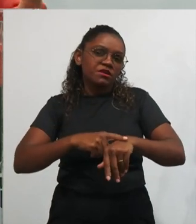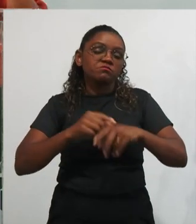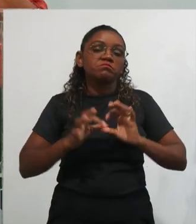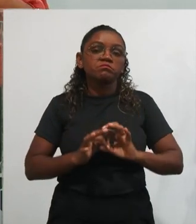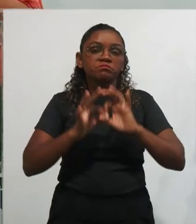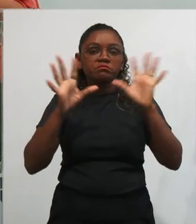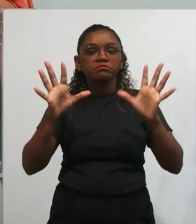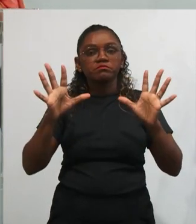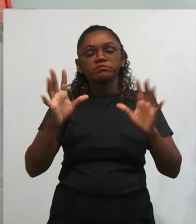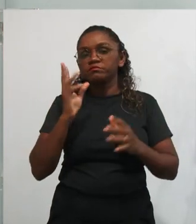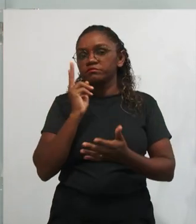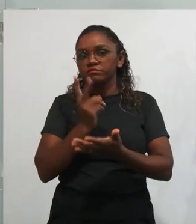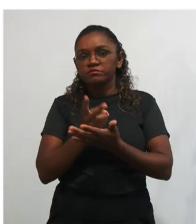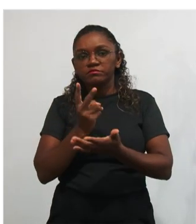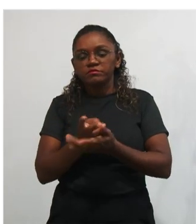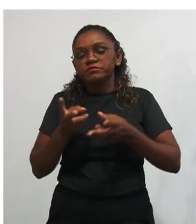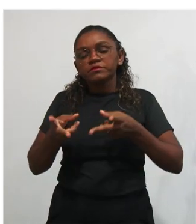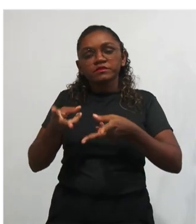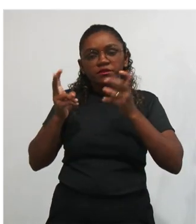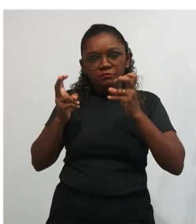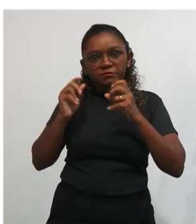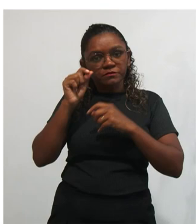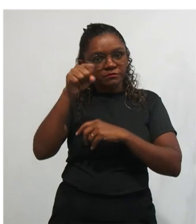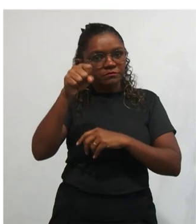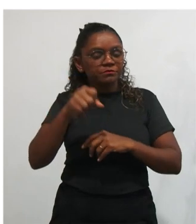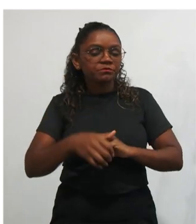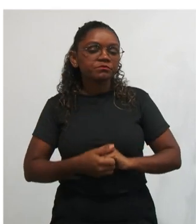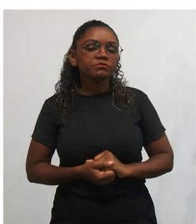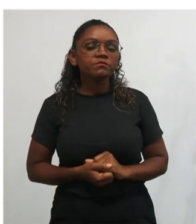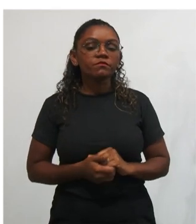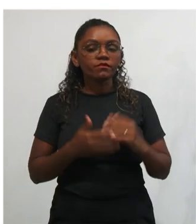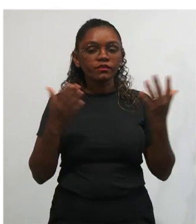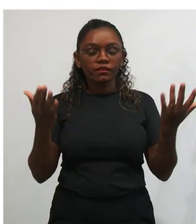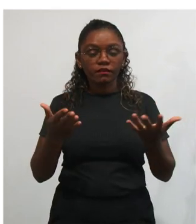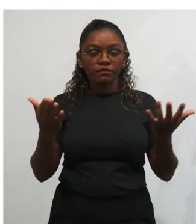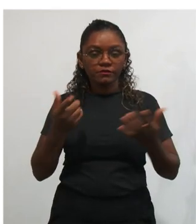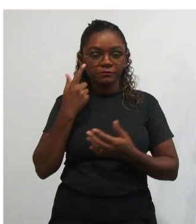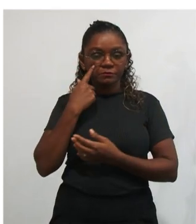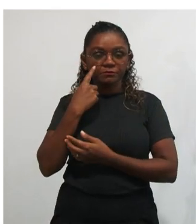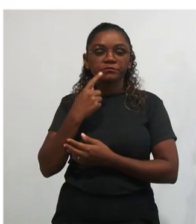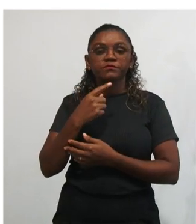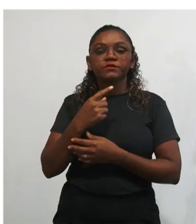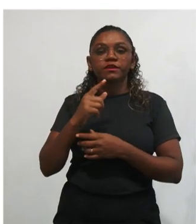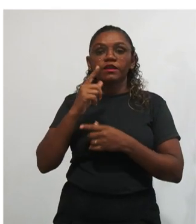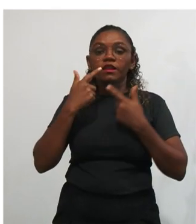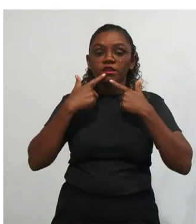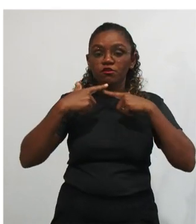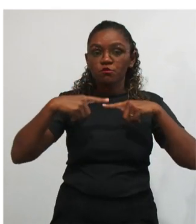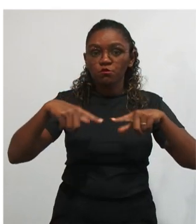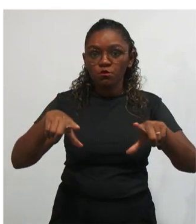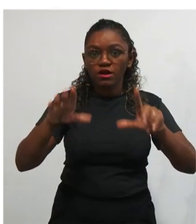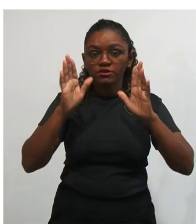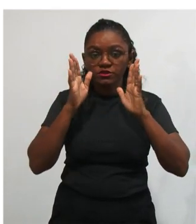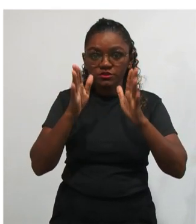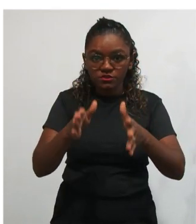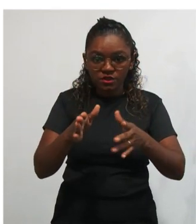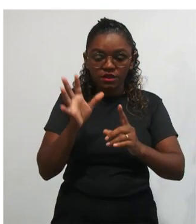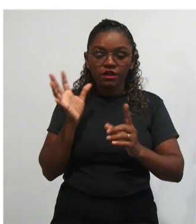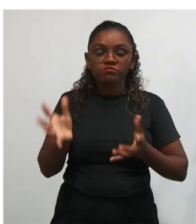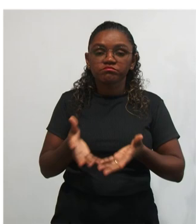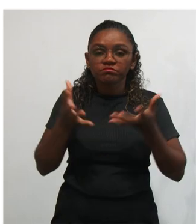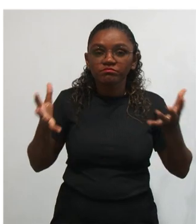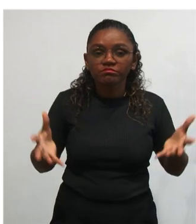introdução voltando aqui ao slide a gente então percebe que depois dessa aquisição da linguagem desse estímulo da